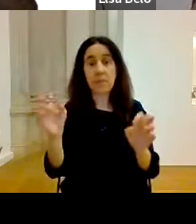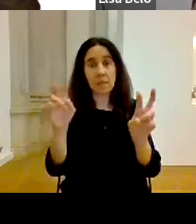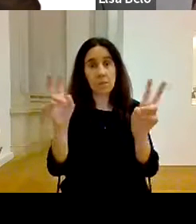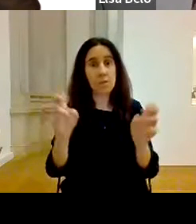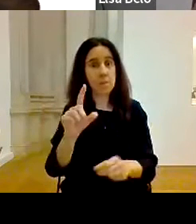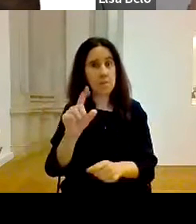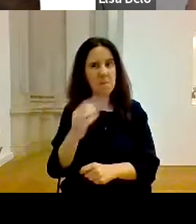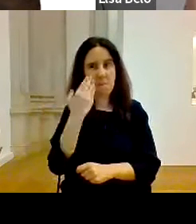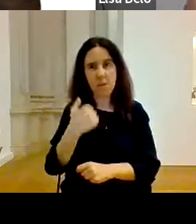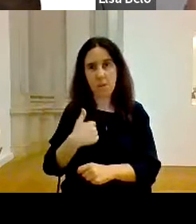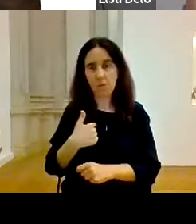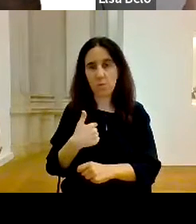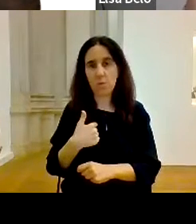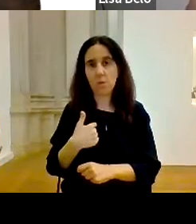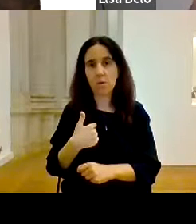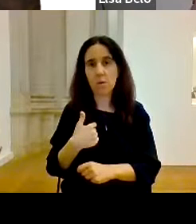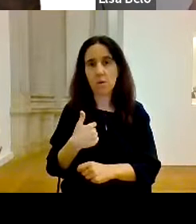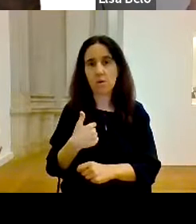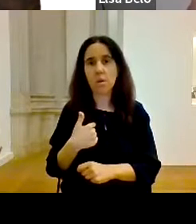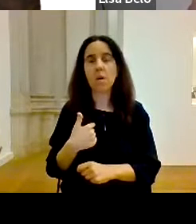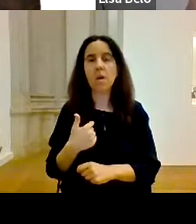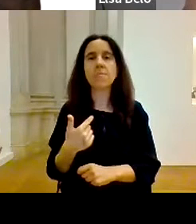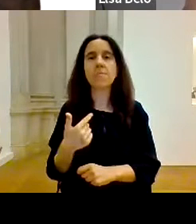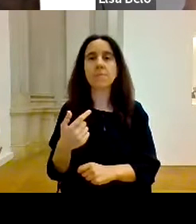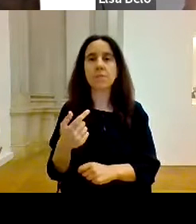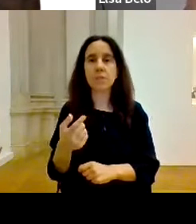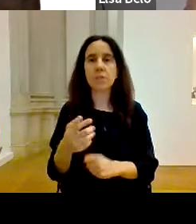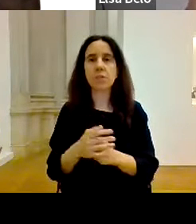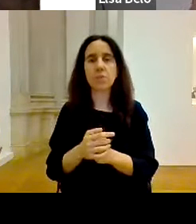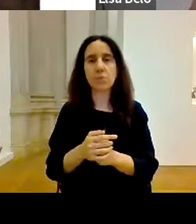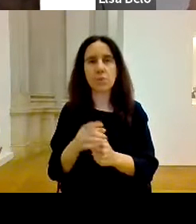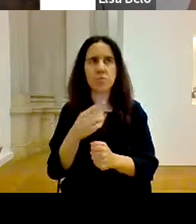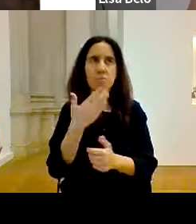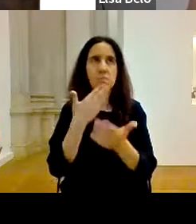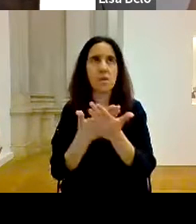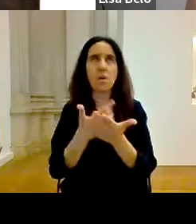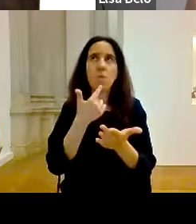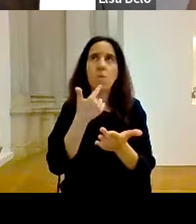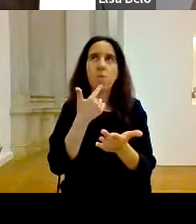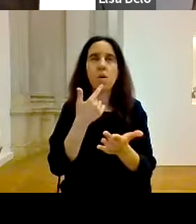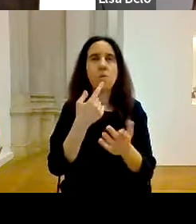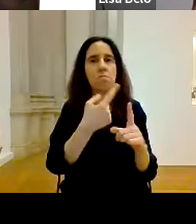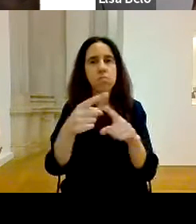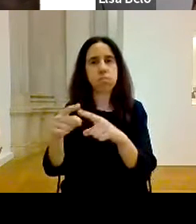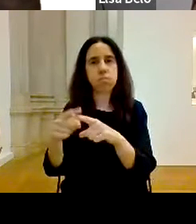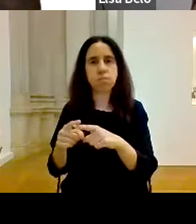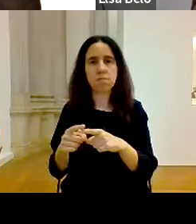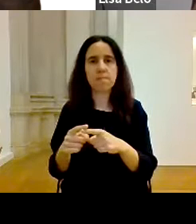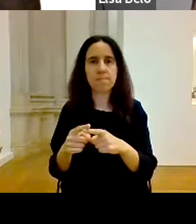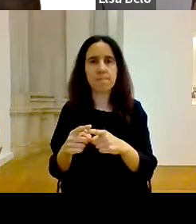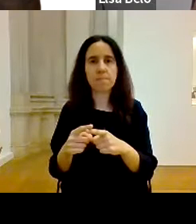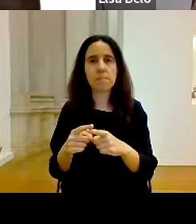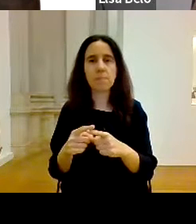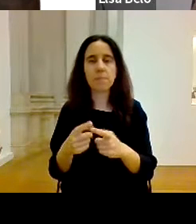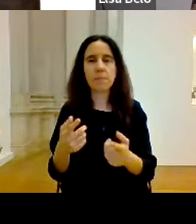também acho que, do que me deve observar, vejo com enormes lacunas e enormes oportunidades de melhoria, que é o tema da